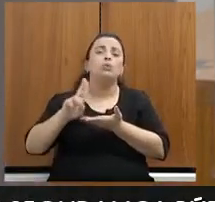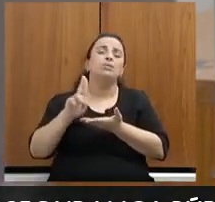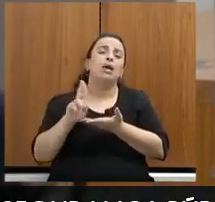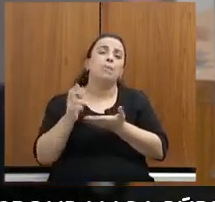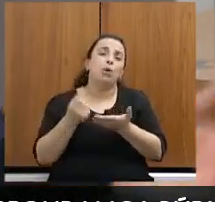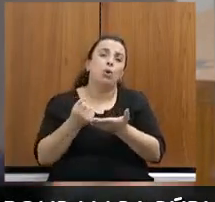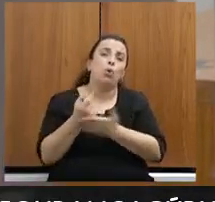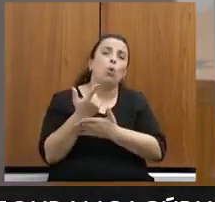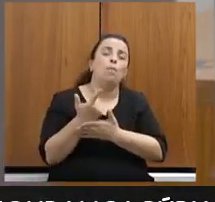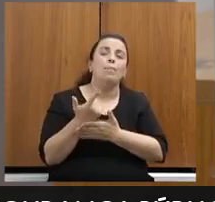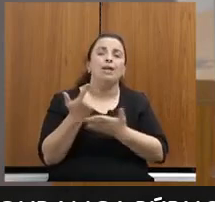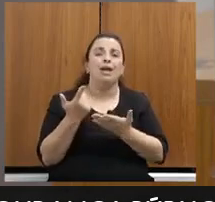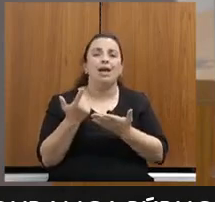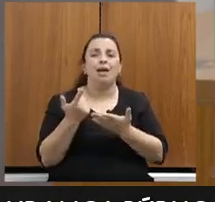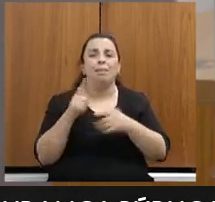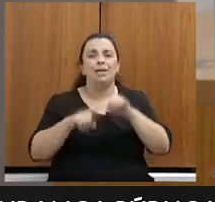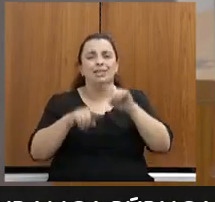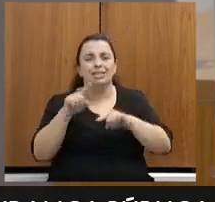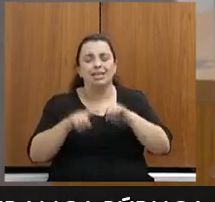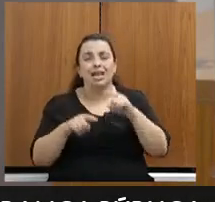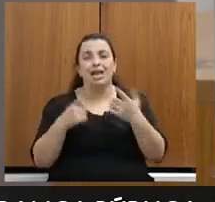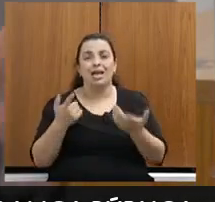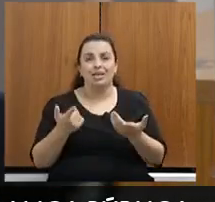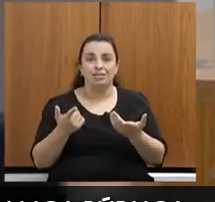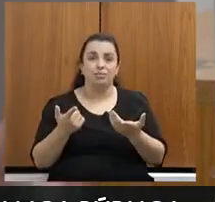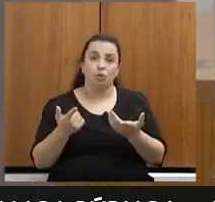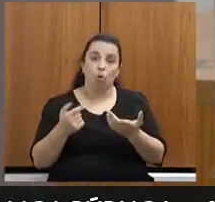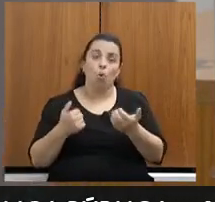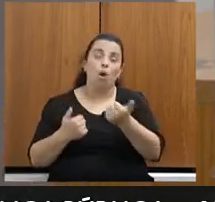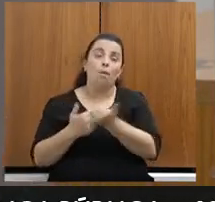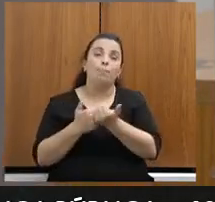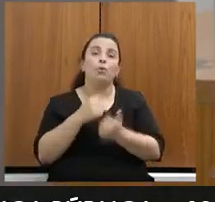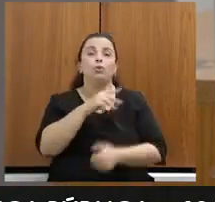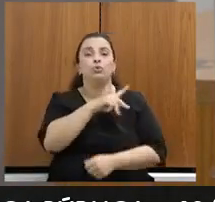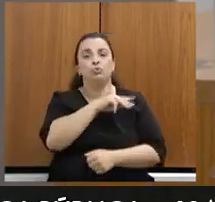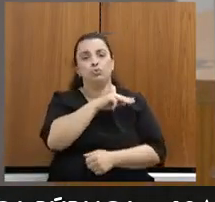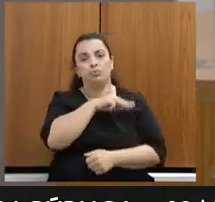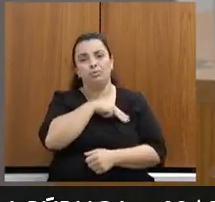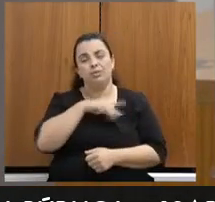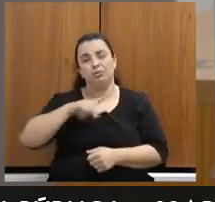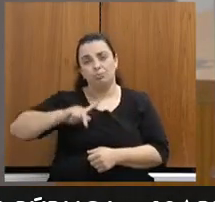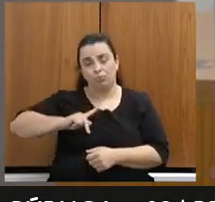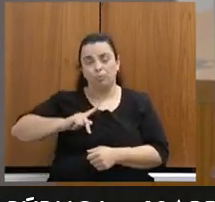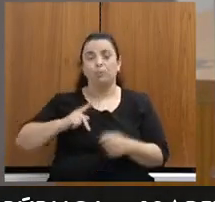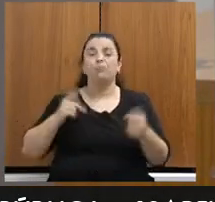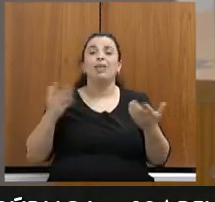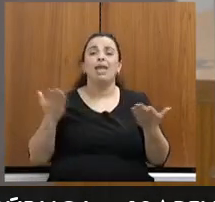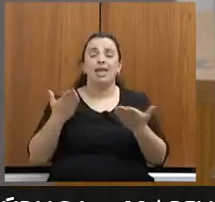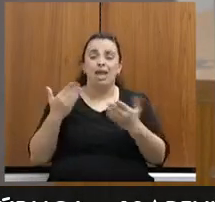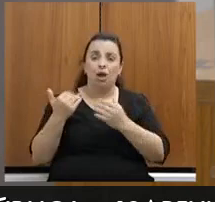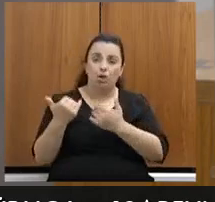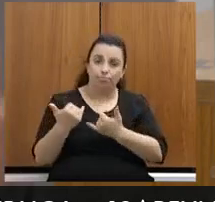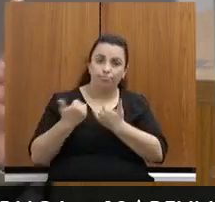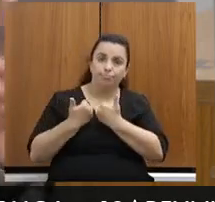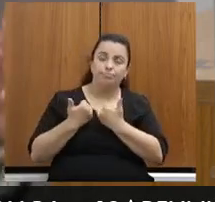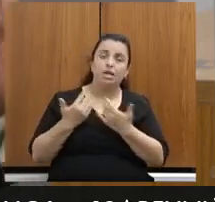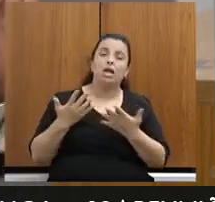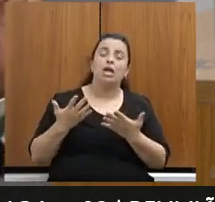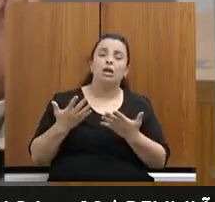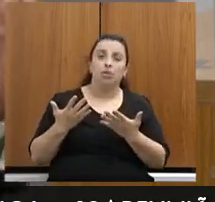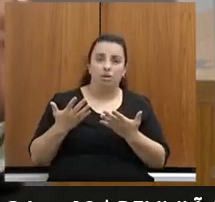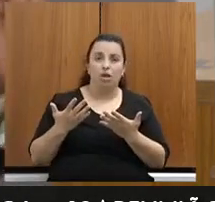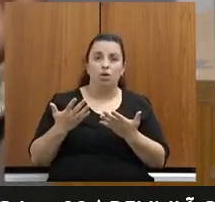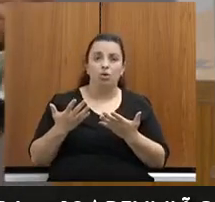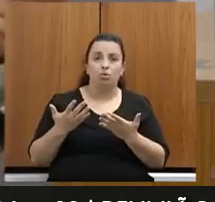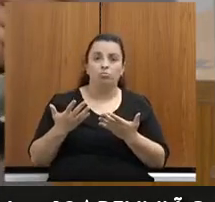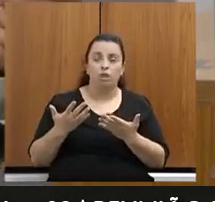público e agora nós recebemos uma confirmação caro Doutor Joaquim Francisco que